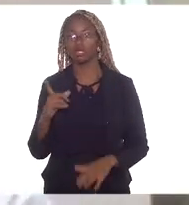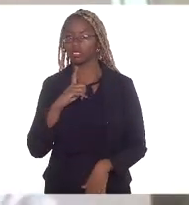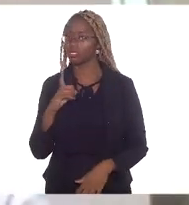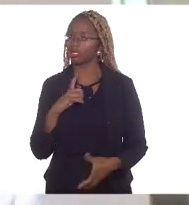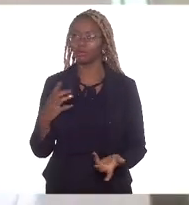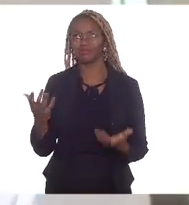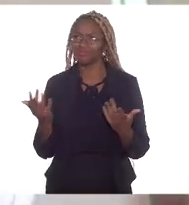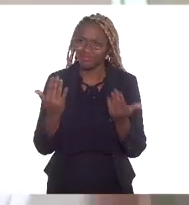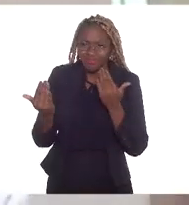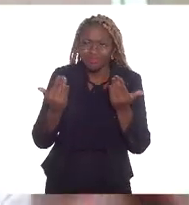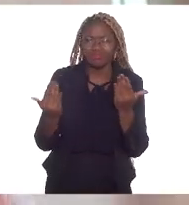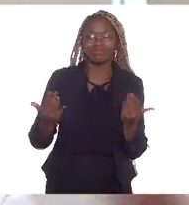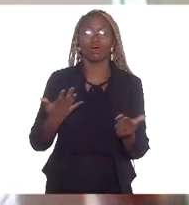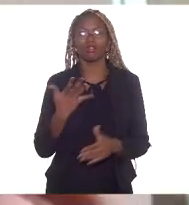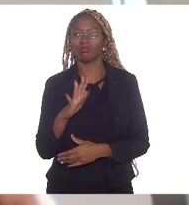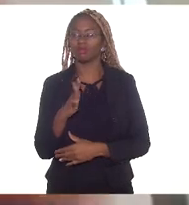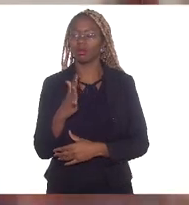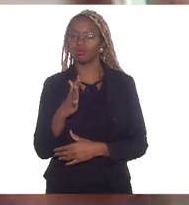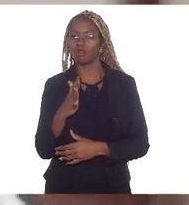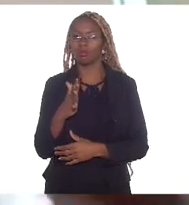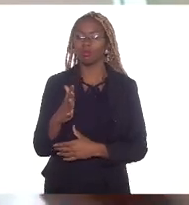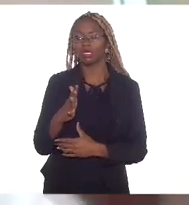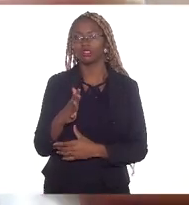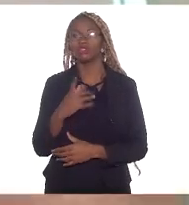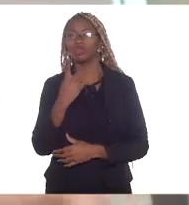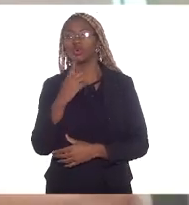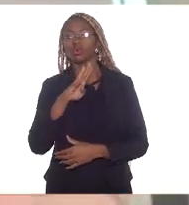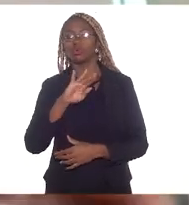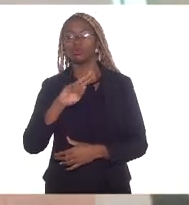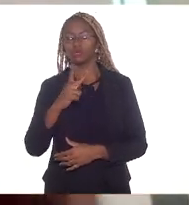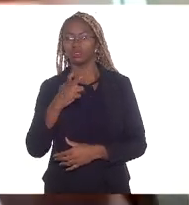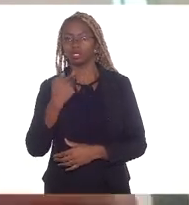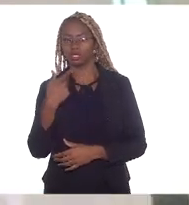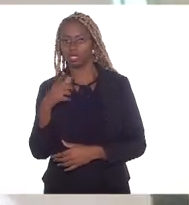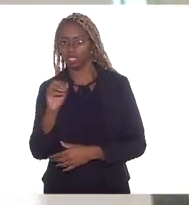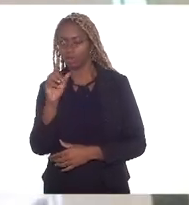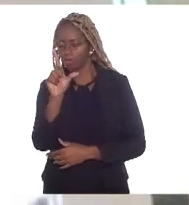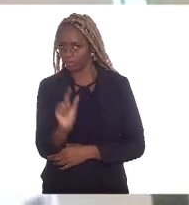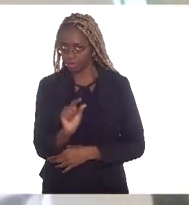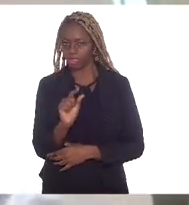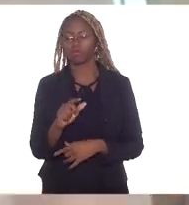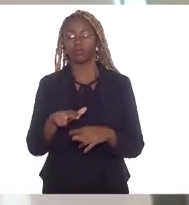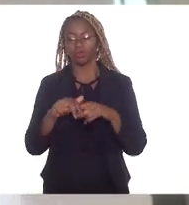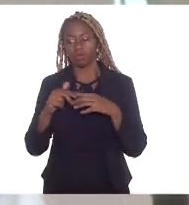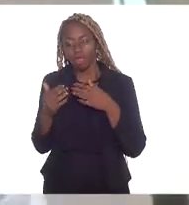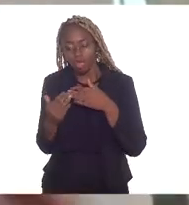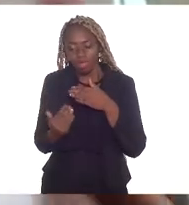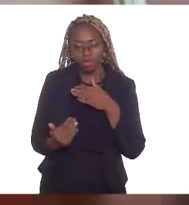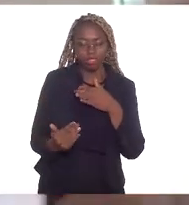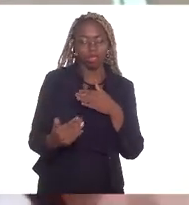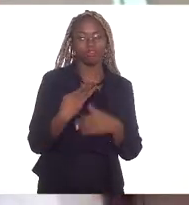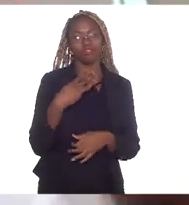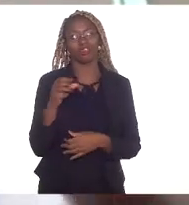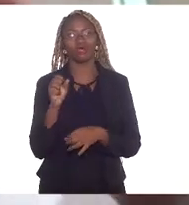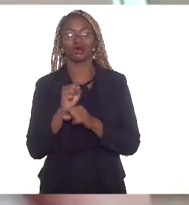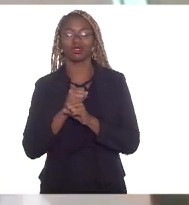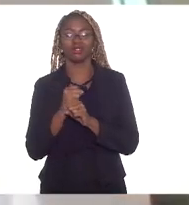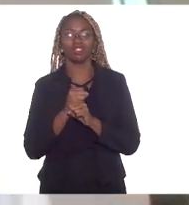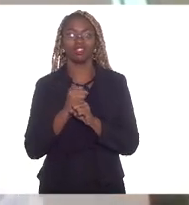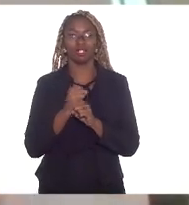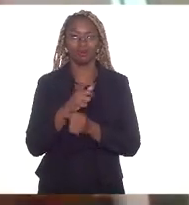colocando, aproximadamente esse 1 bilhão a menos que você vai ter alongado nesses 30 anos, que a gente